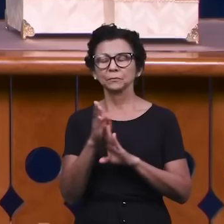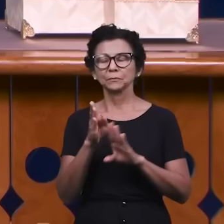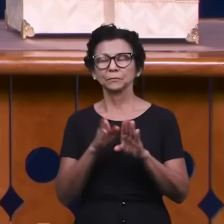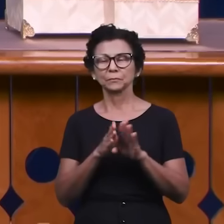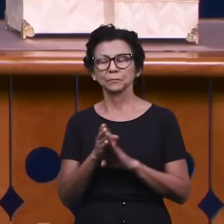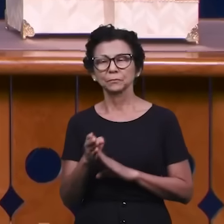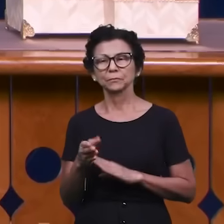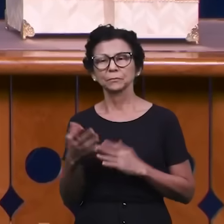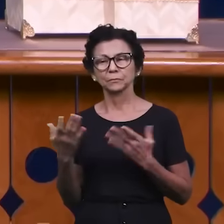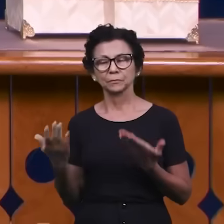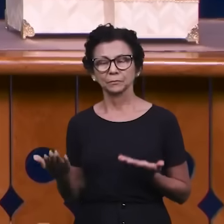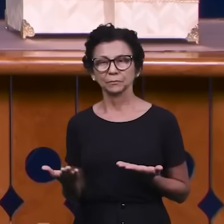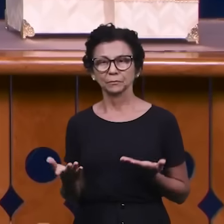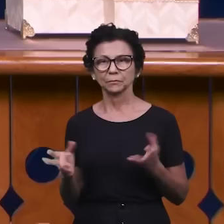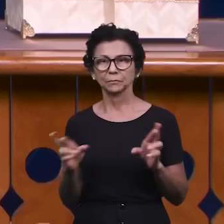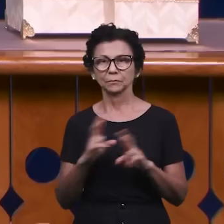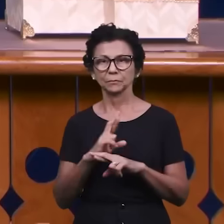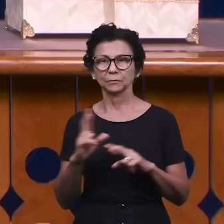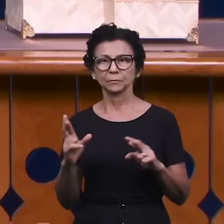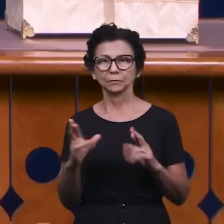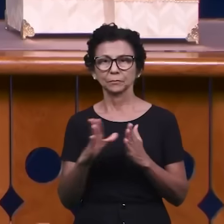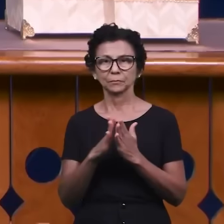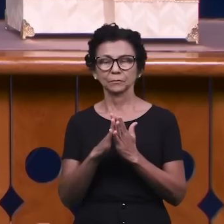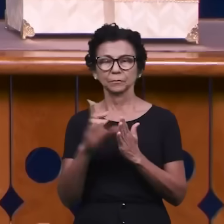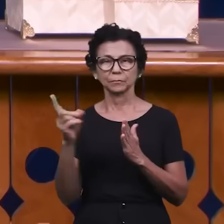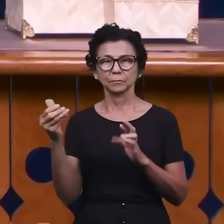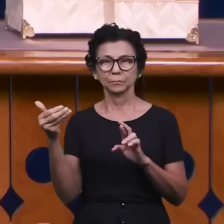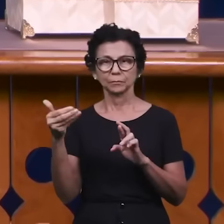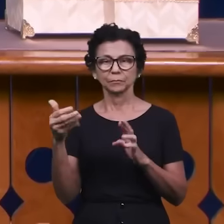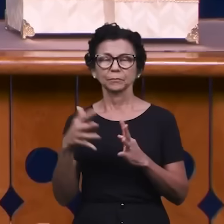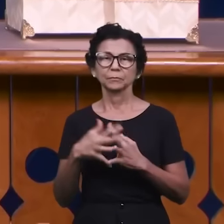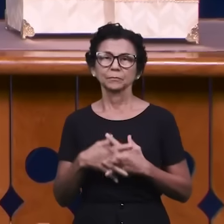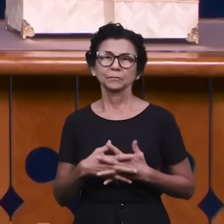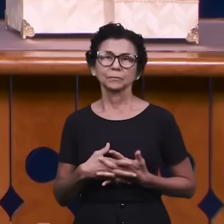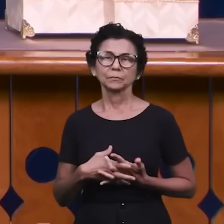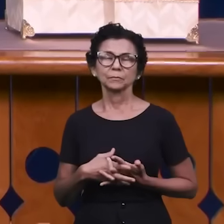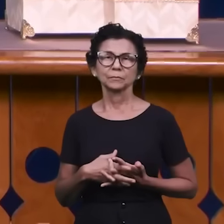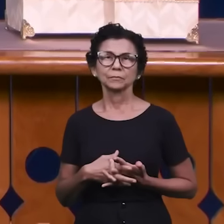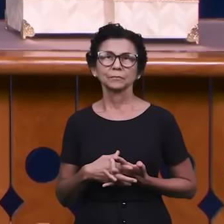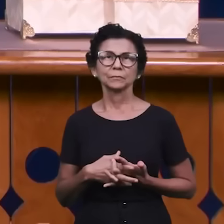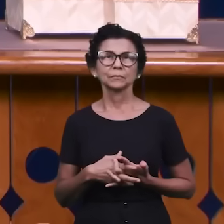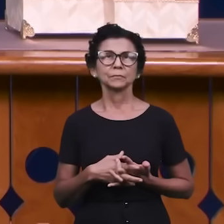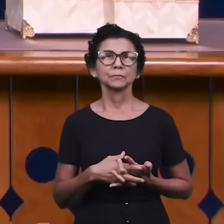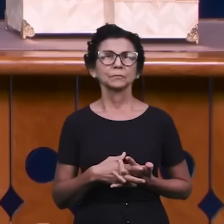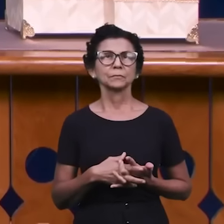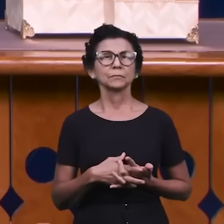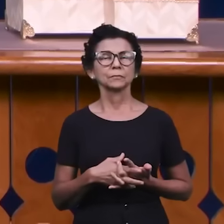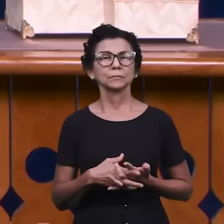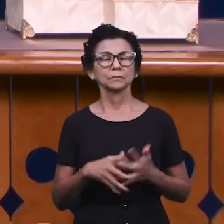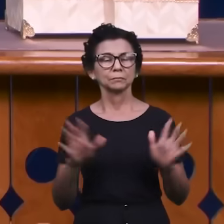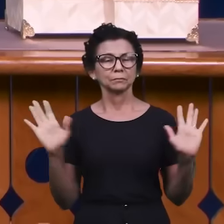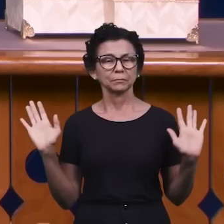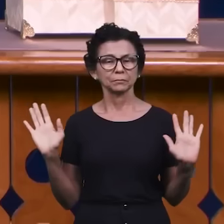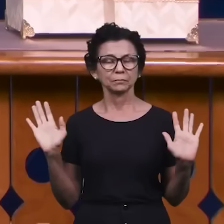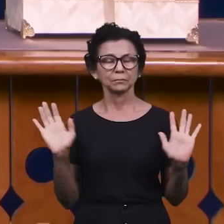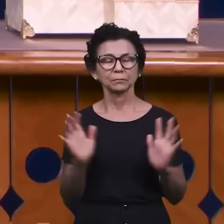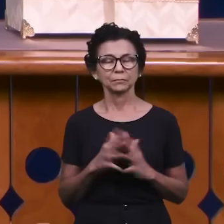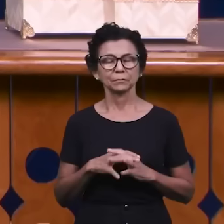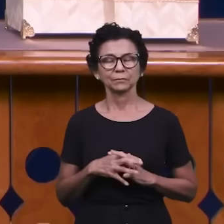de acordo com os preceitos da Bíblia, da Palavra do Senhor, e assim você,